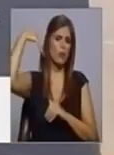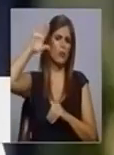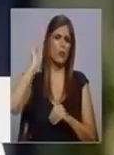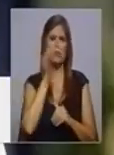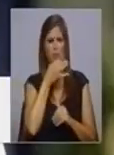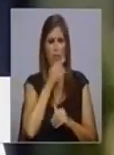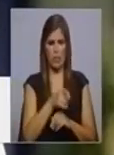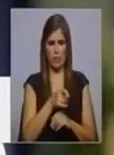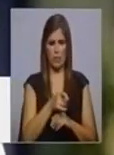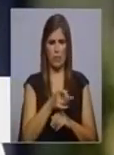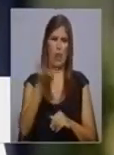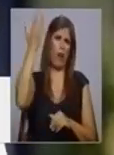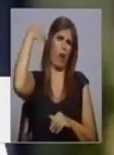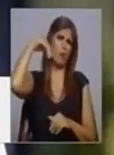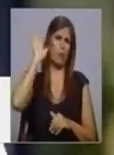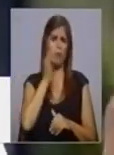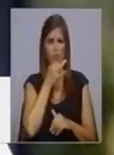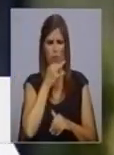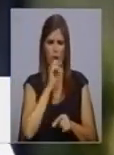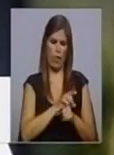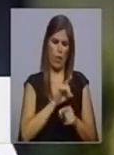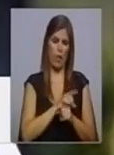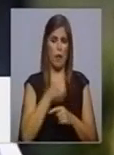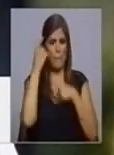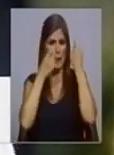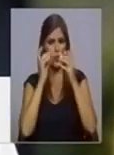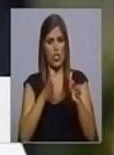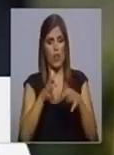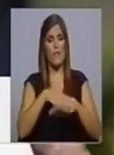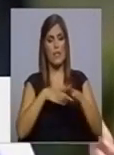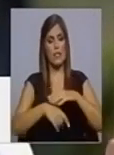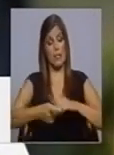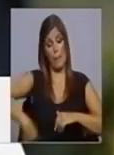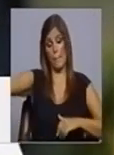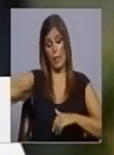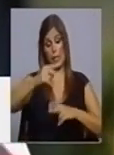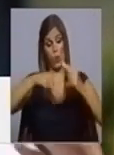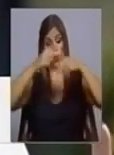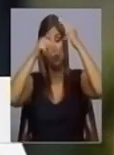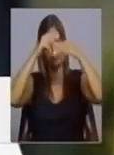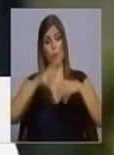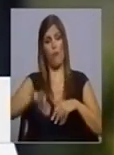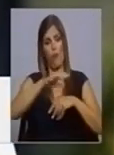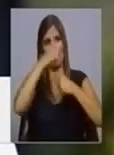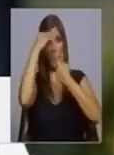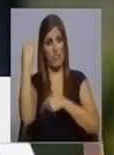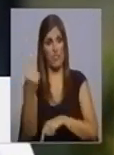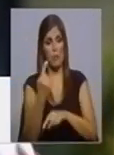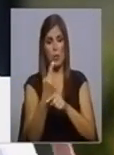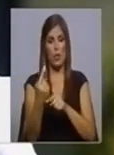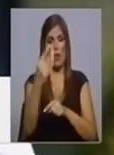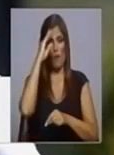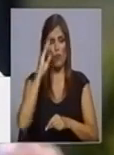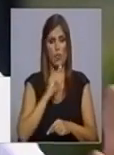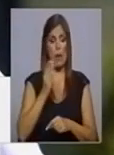nisso, há muito tempo que se tem falado. Pensou-se inclusivamente fazer aqui. Esta praça foi construída de uma forma difícil porque as Forças Armadas